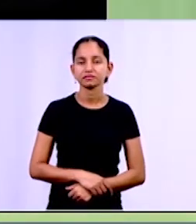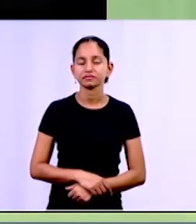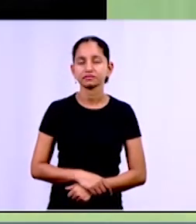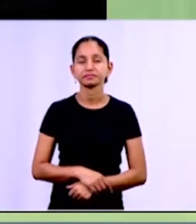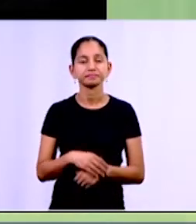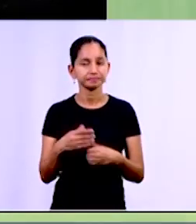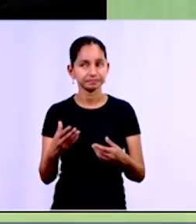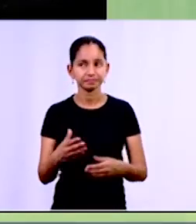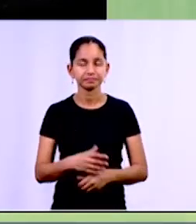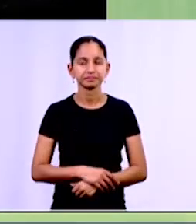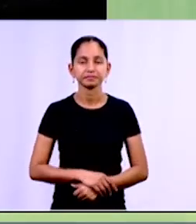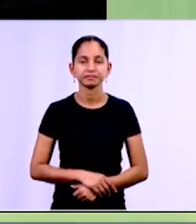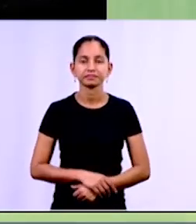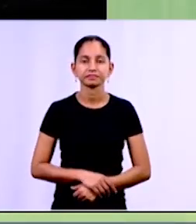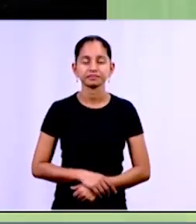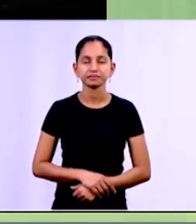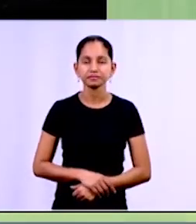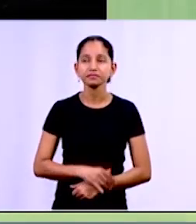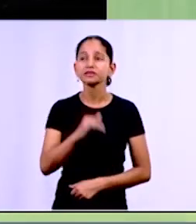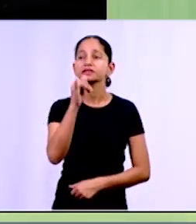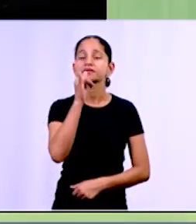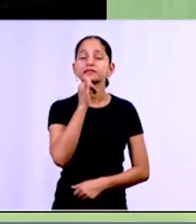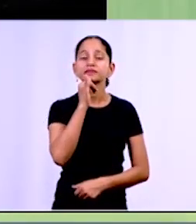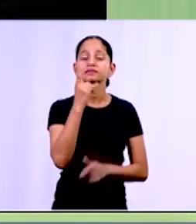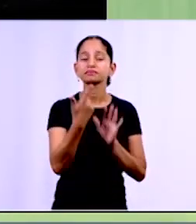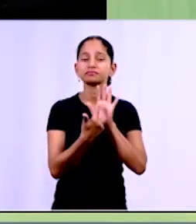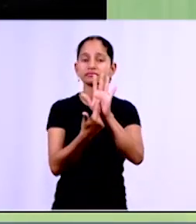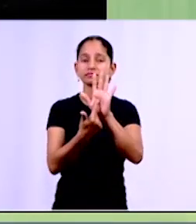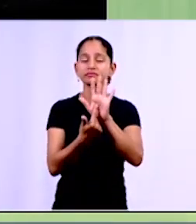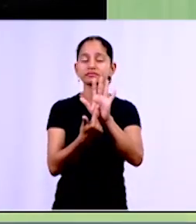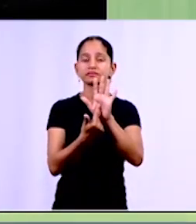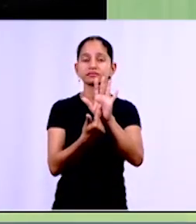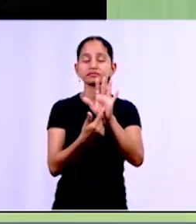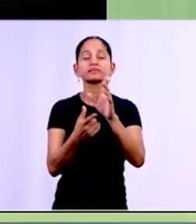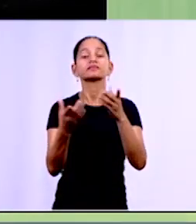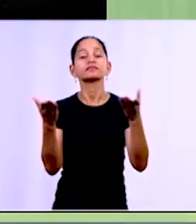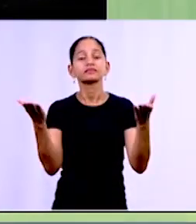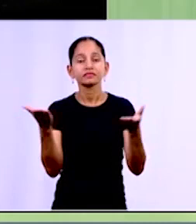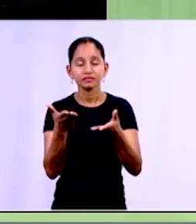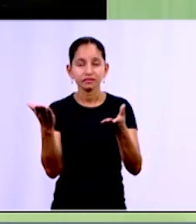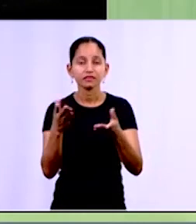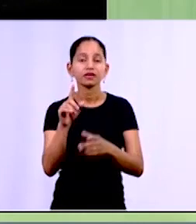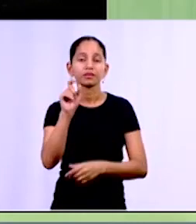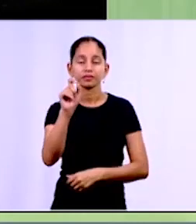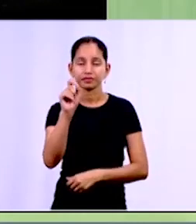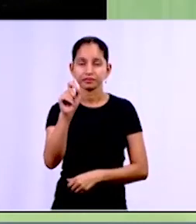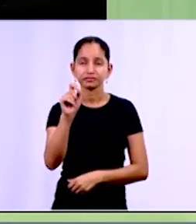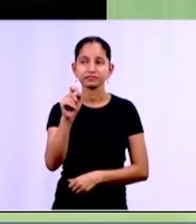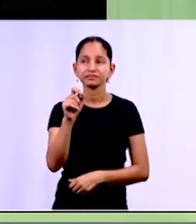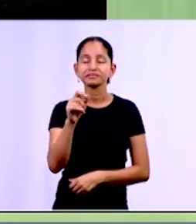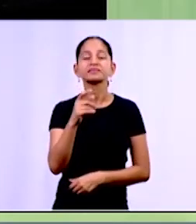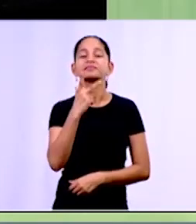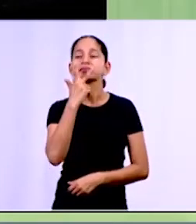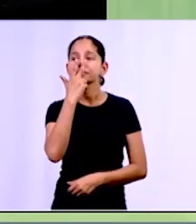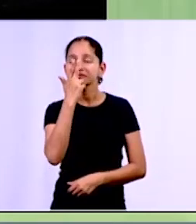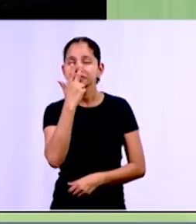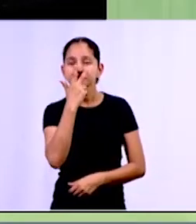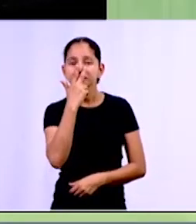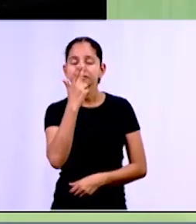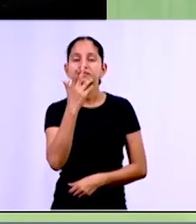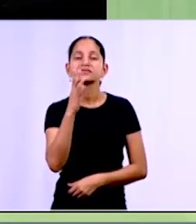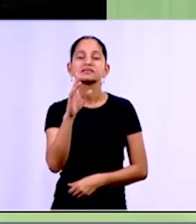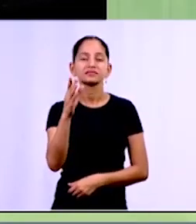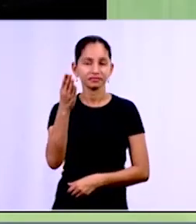Vamos lá. Um exemplo, o estado da arte de workstation é um carinha de um Mac Pro